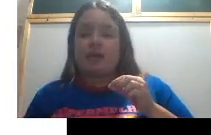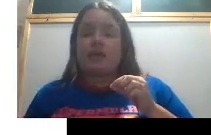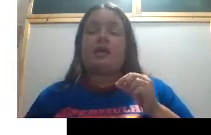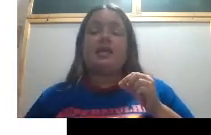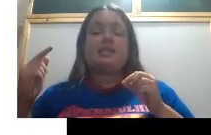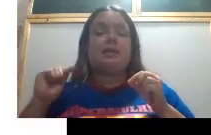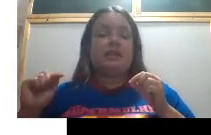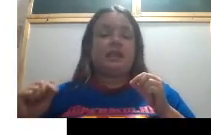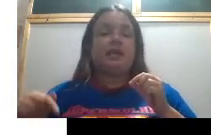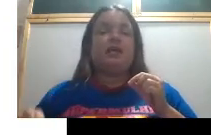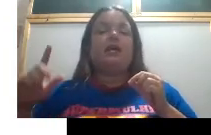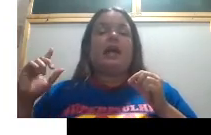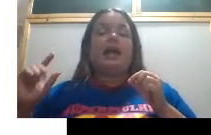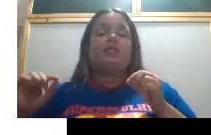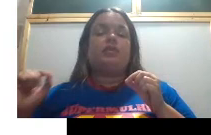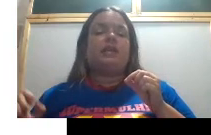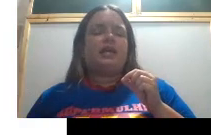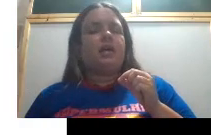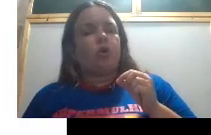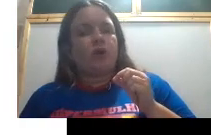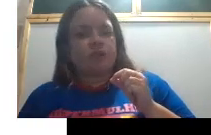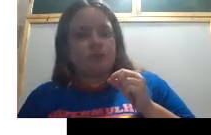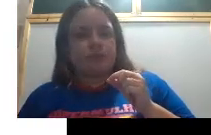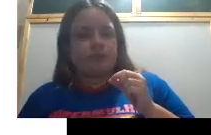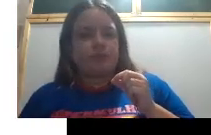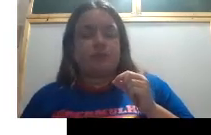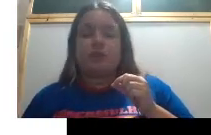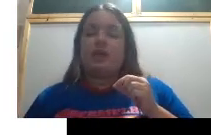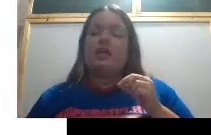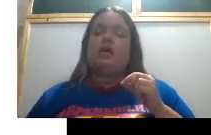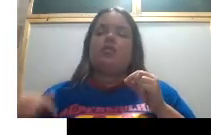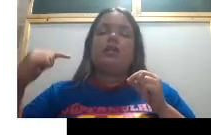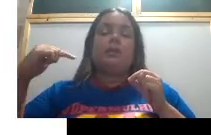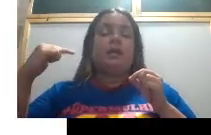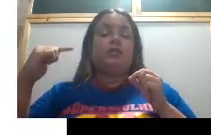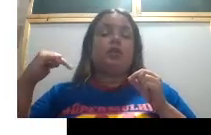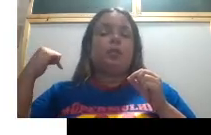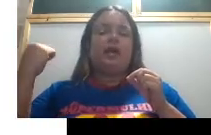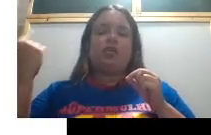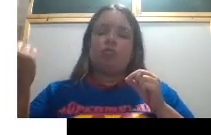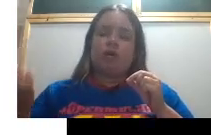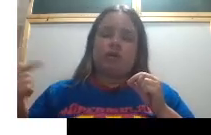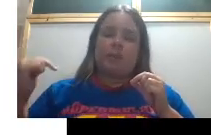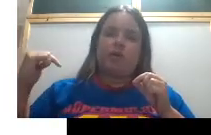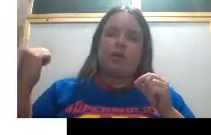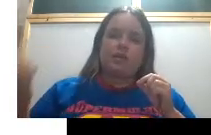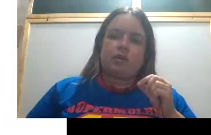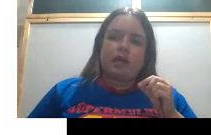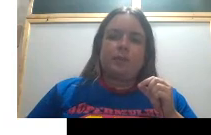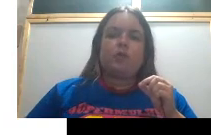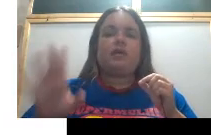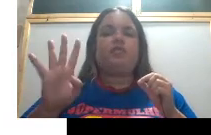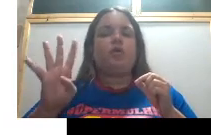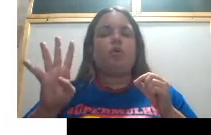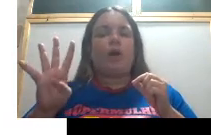foi adotada essa bandeira ela foi criada como é lembrando foi no mesmo ano da Proclamação